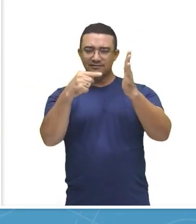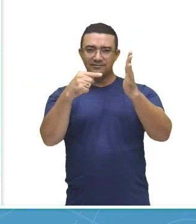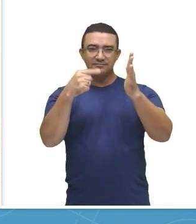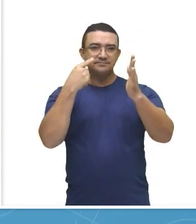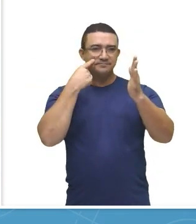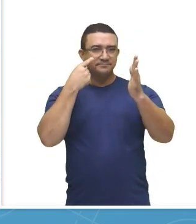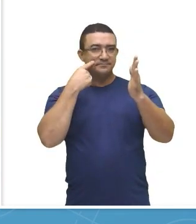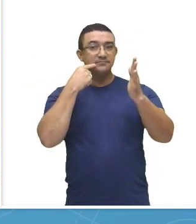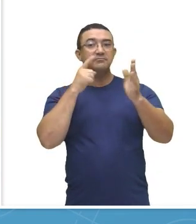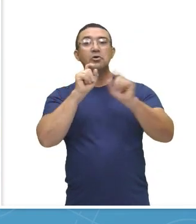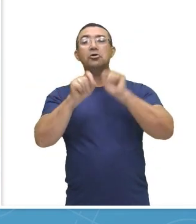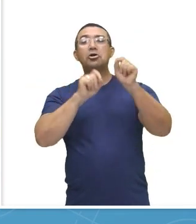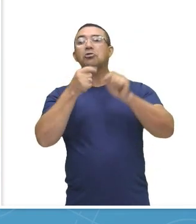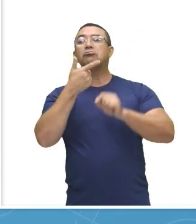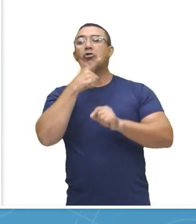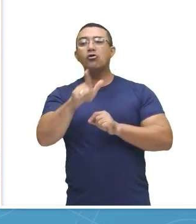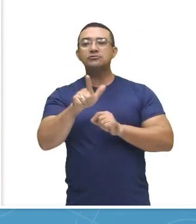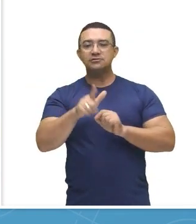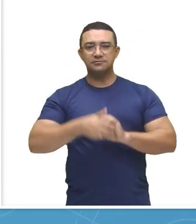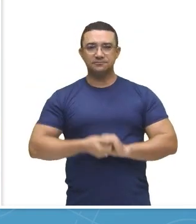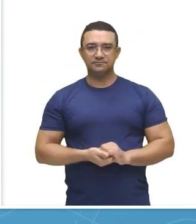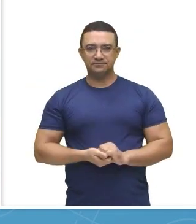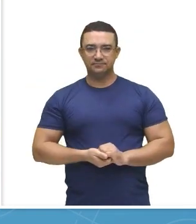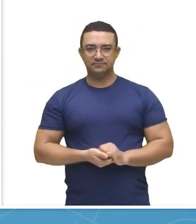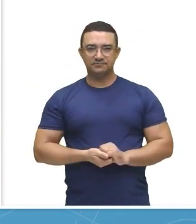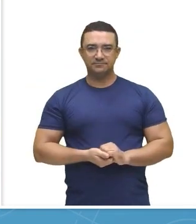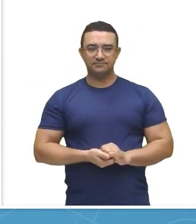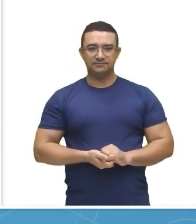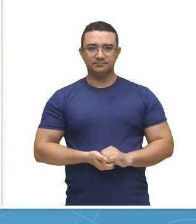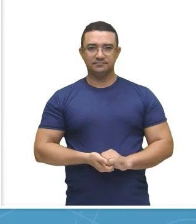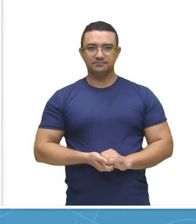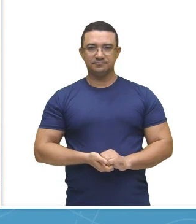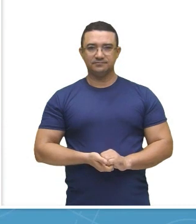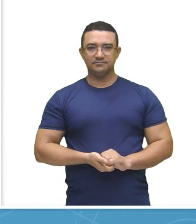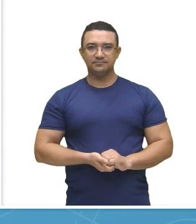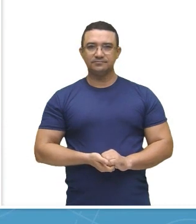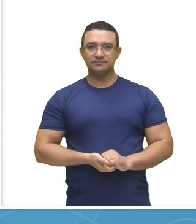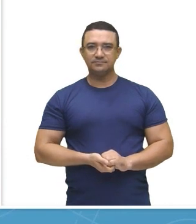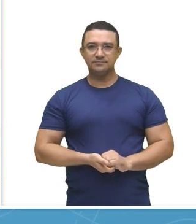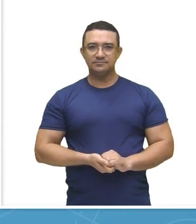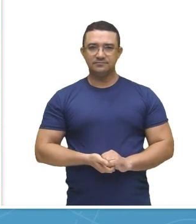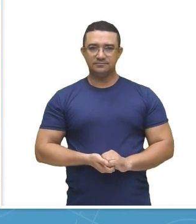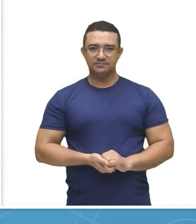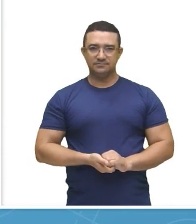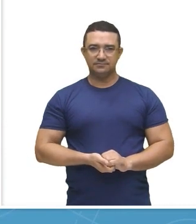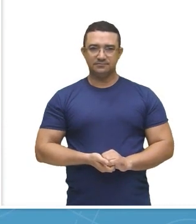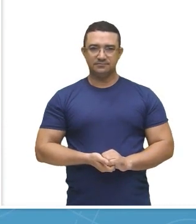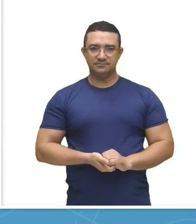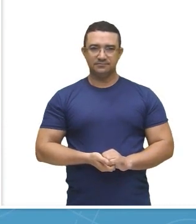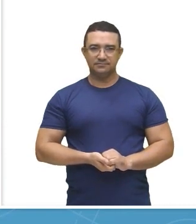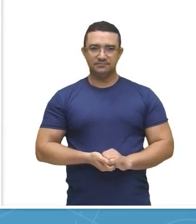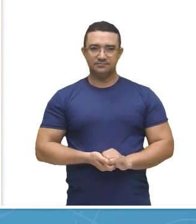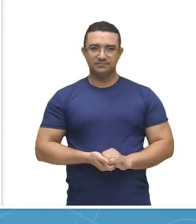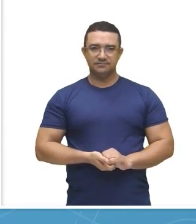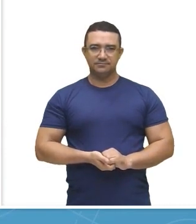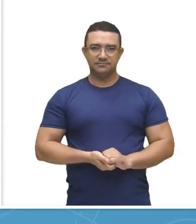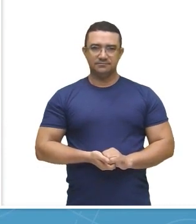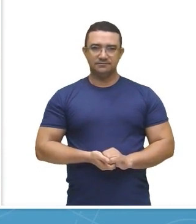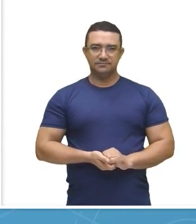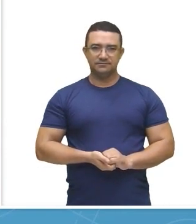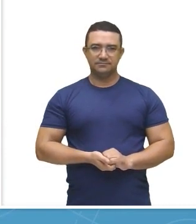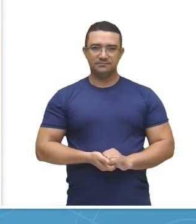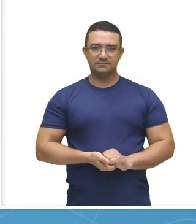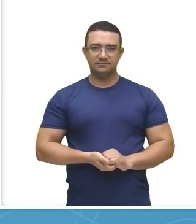ver quem conseguiu organizar. Vai subindo. Tem gente que conseguiu, deixa eu dar uma olhadinha aqui. Que